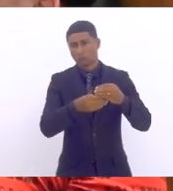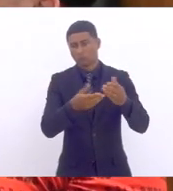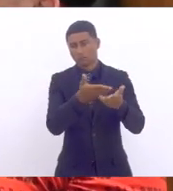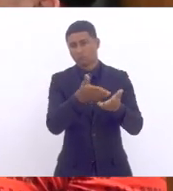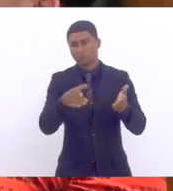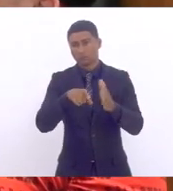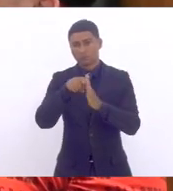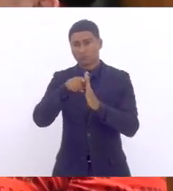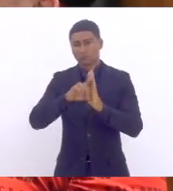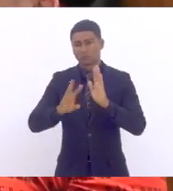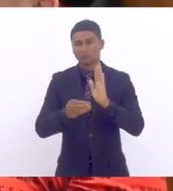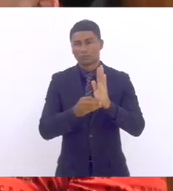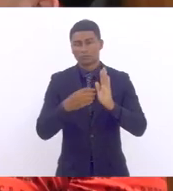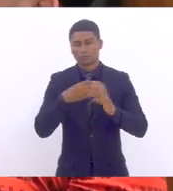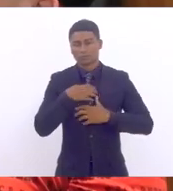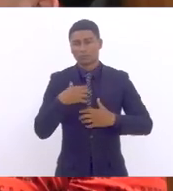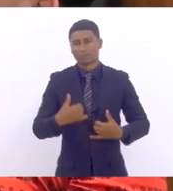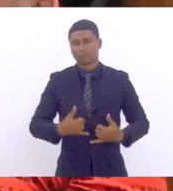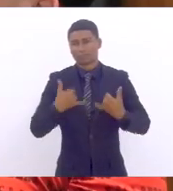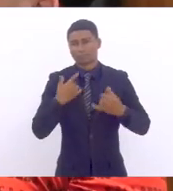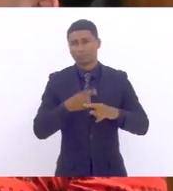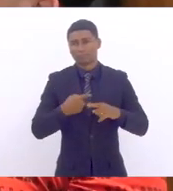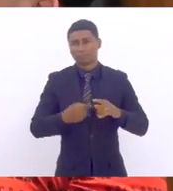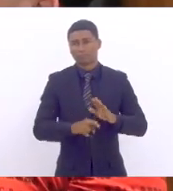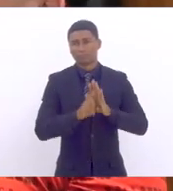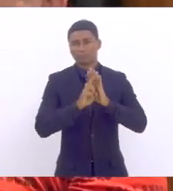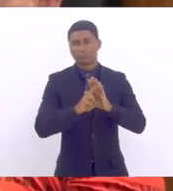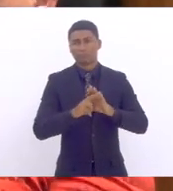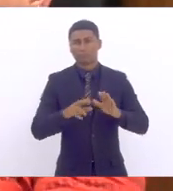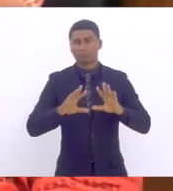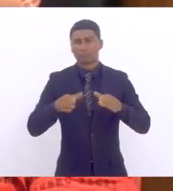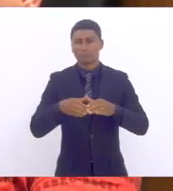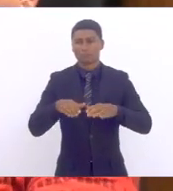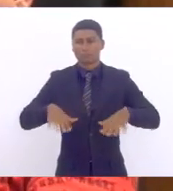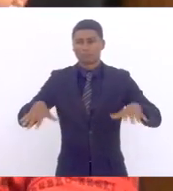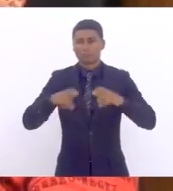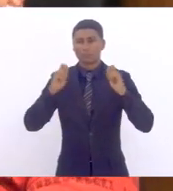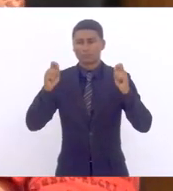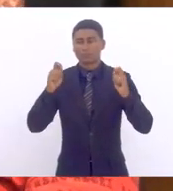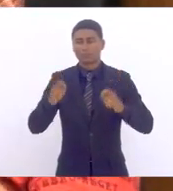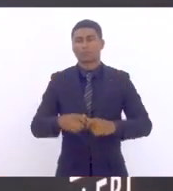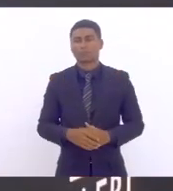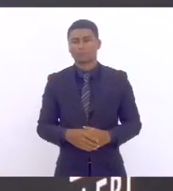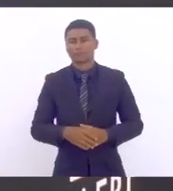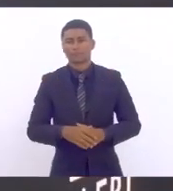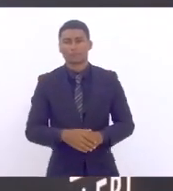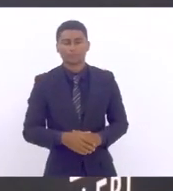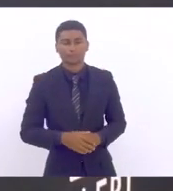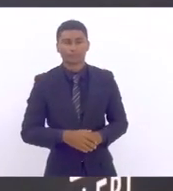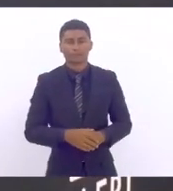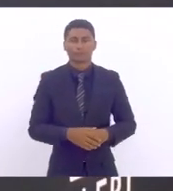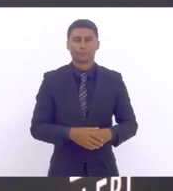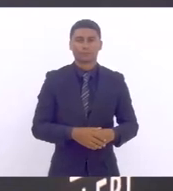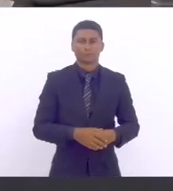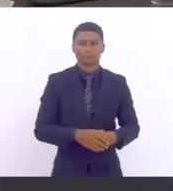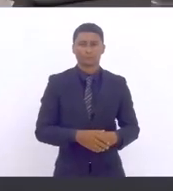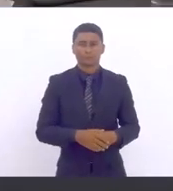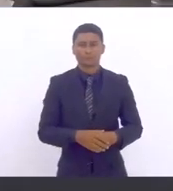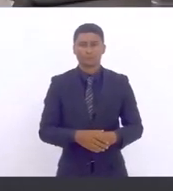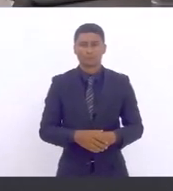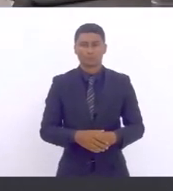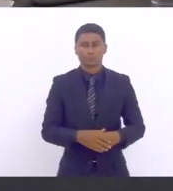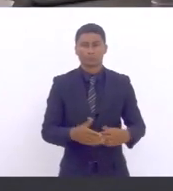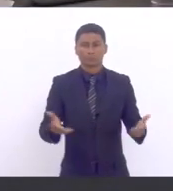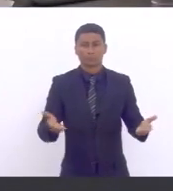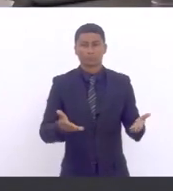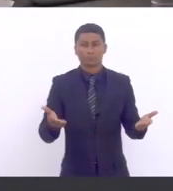das emendas, eu vou me sentir honrado em ter representado minha torcida e as torcidas do Rio. Obrigado. Bom, passo a palavra agora